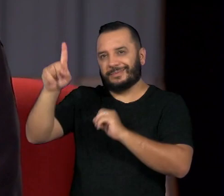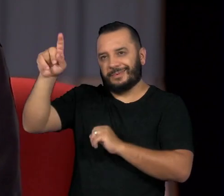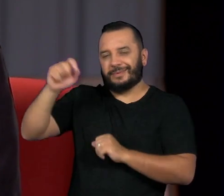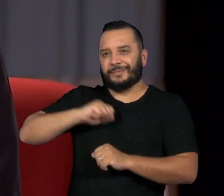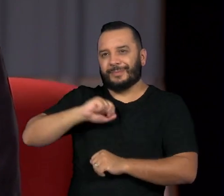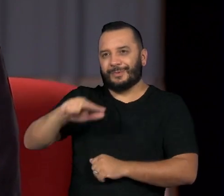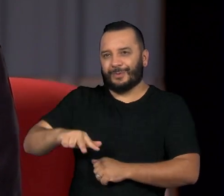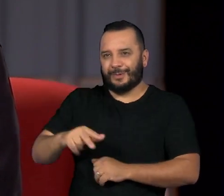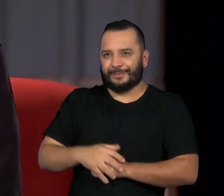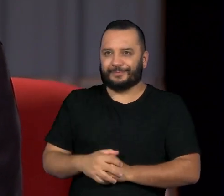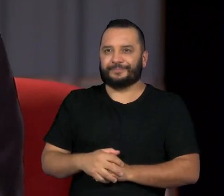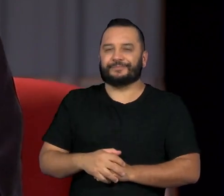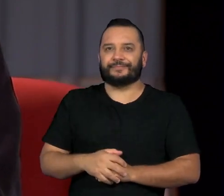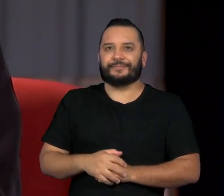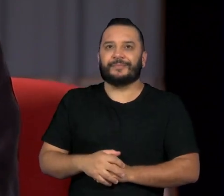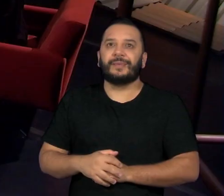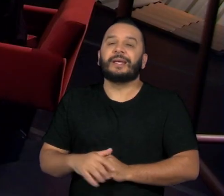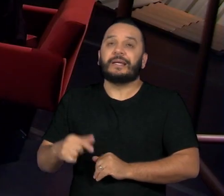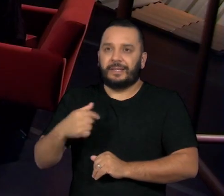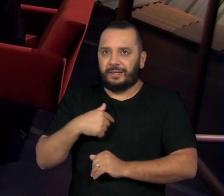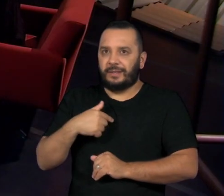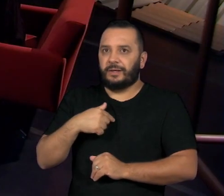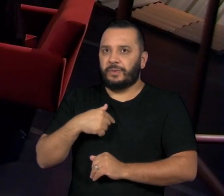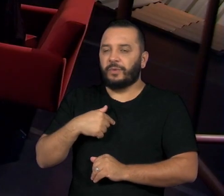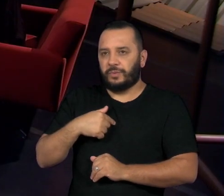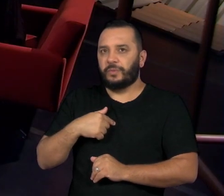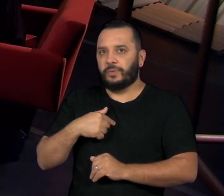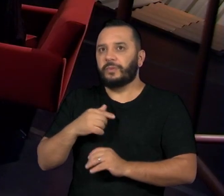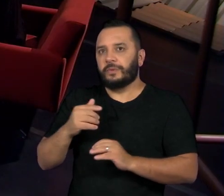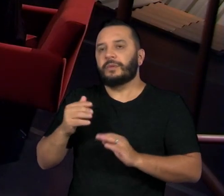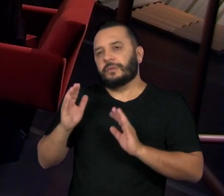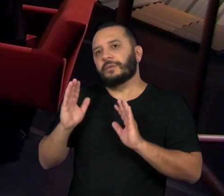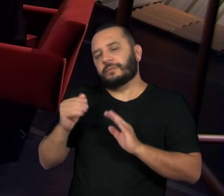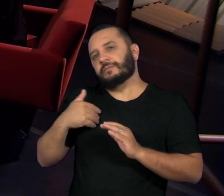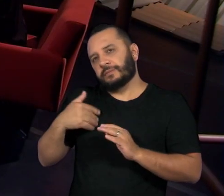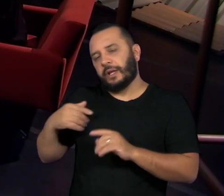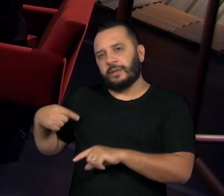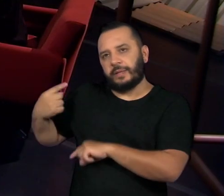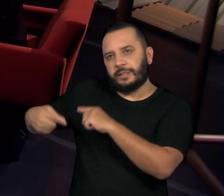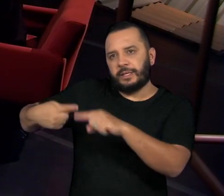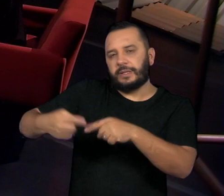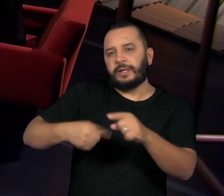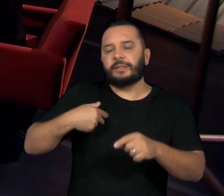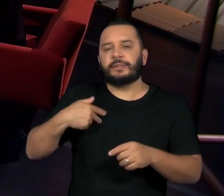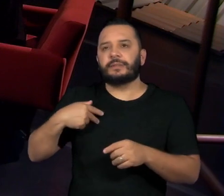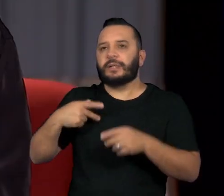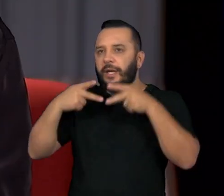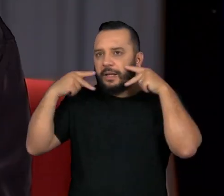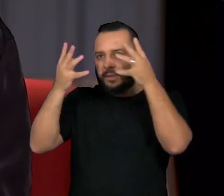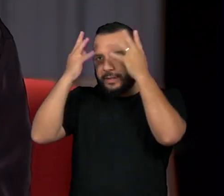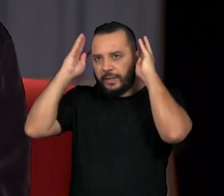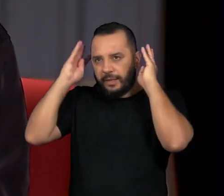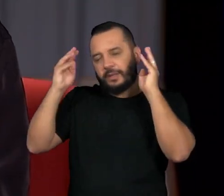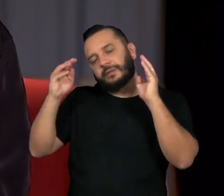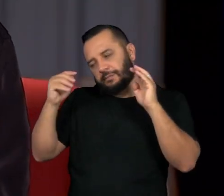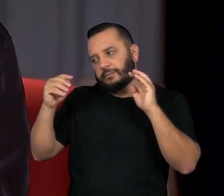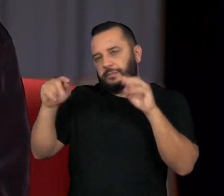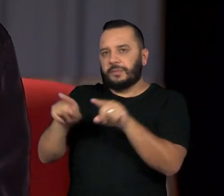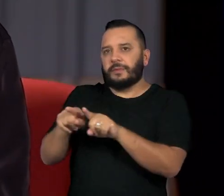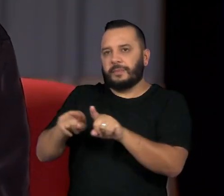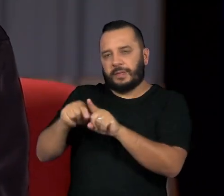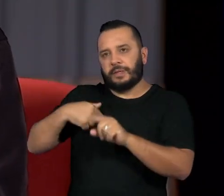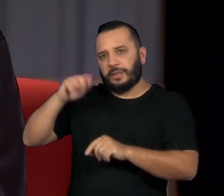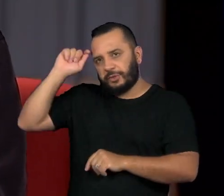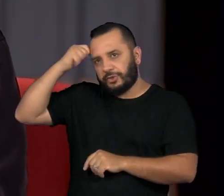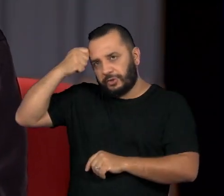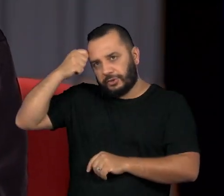Bom, eu sempre ressalto minhas origens negras e indígenas, mas tem uma parte pequena